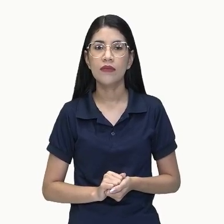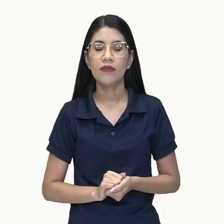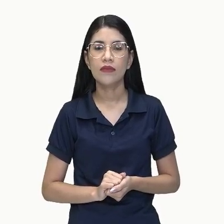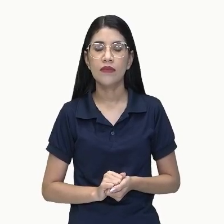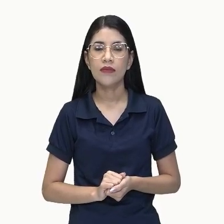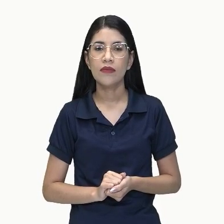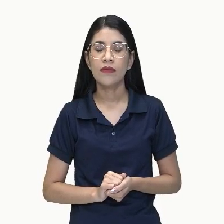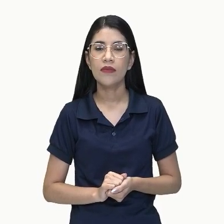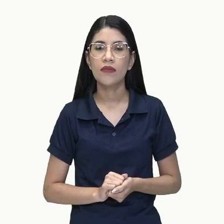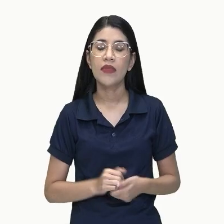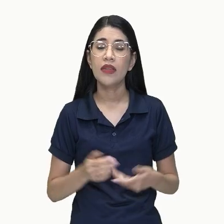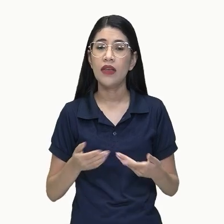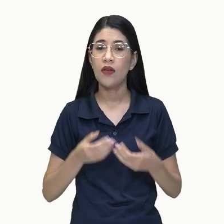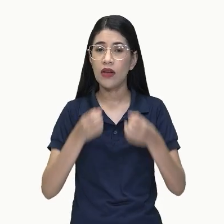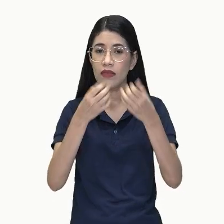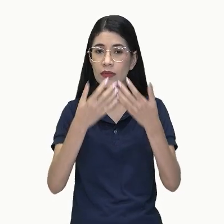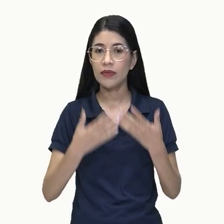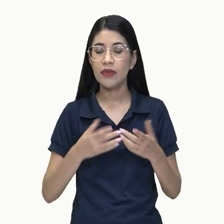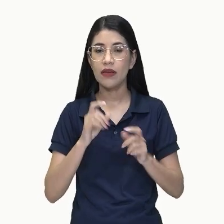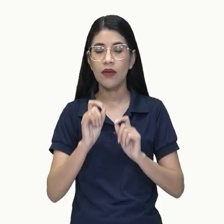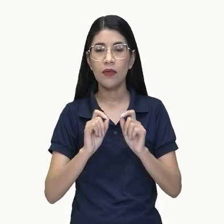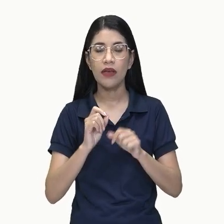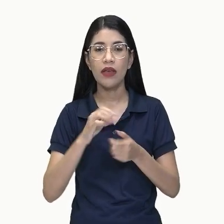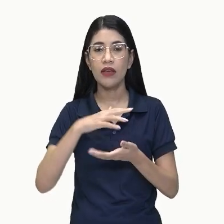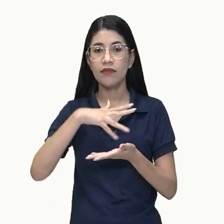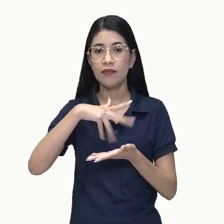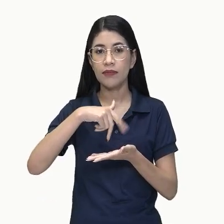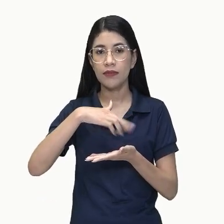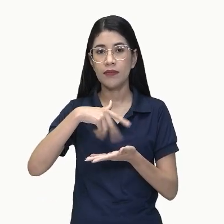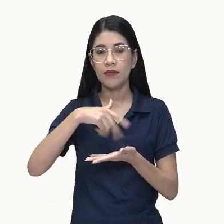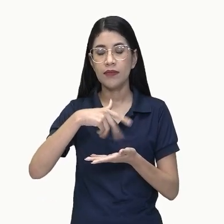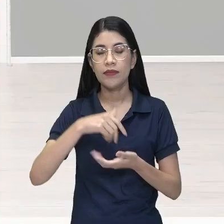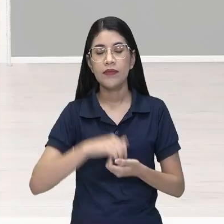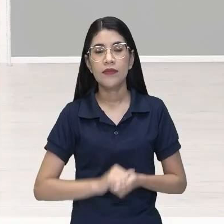vamos falar, né, agora das bases.